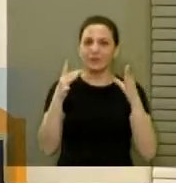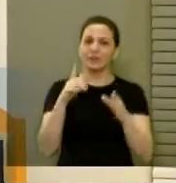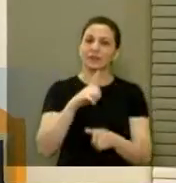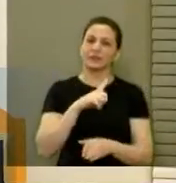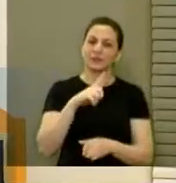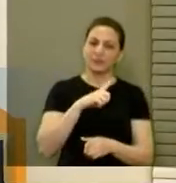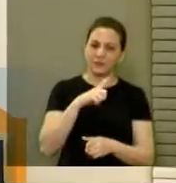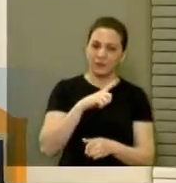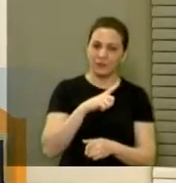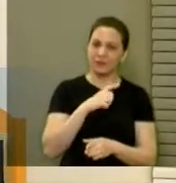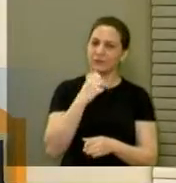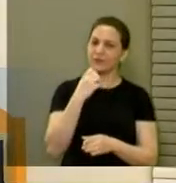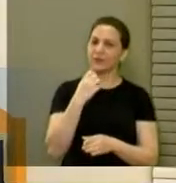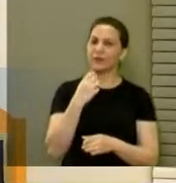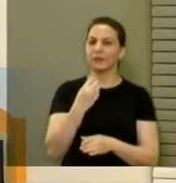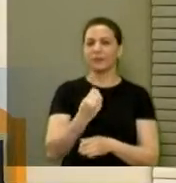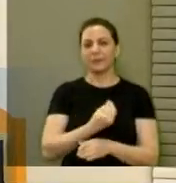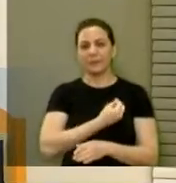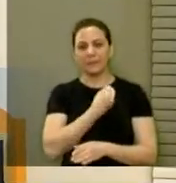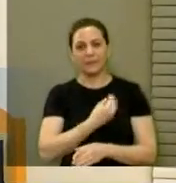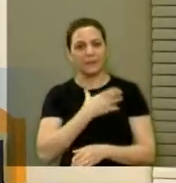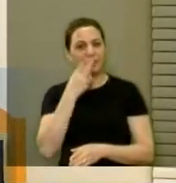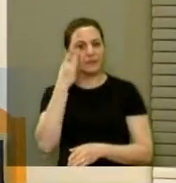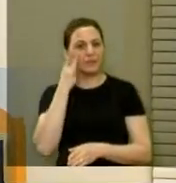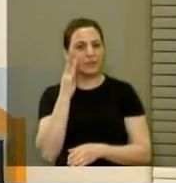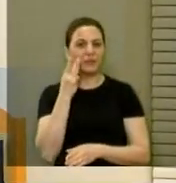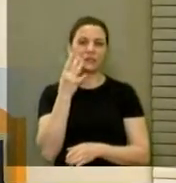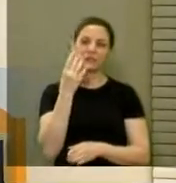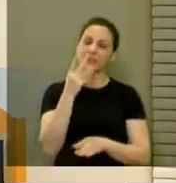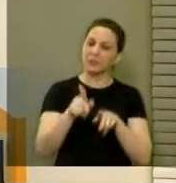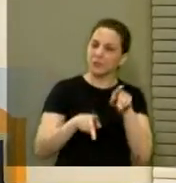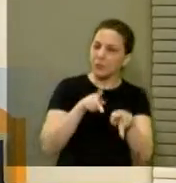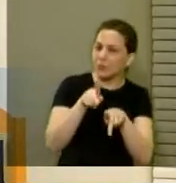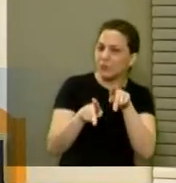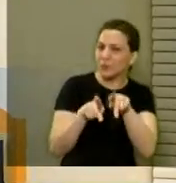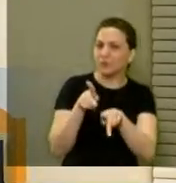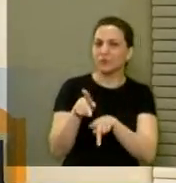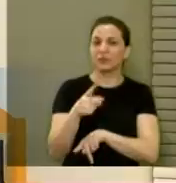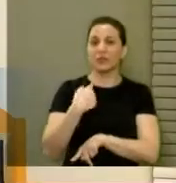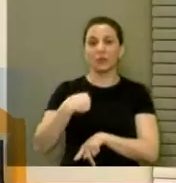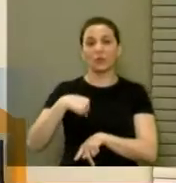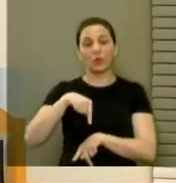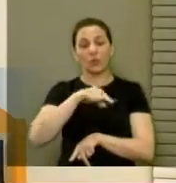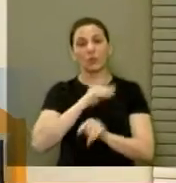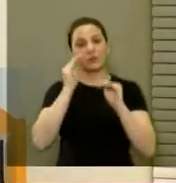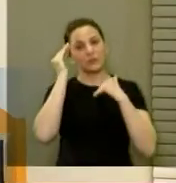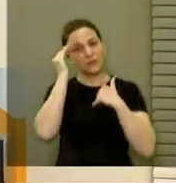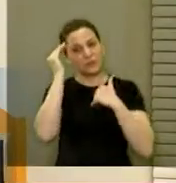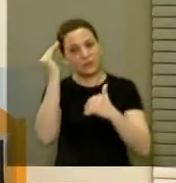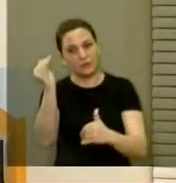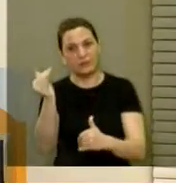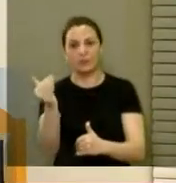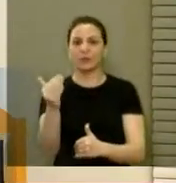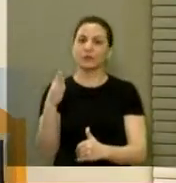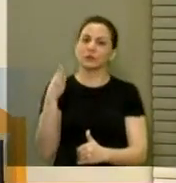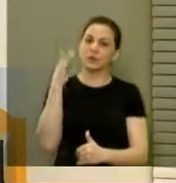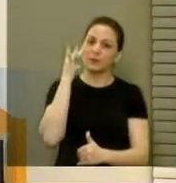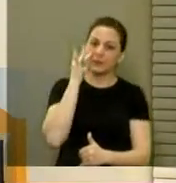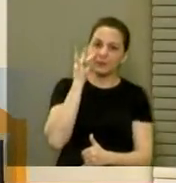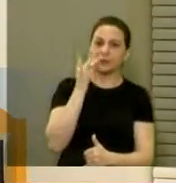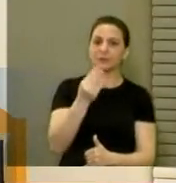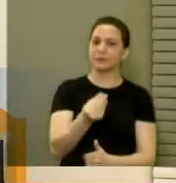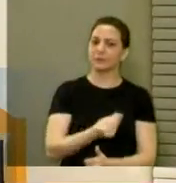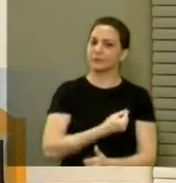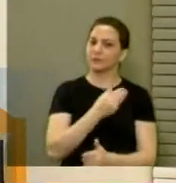com a presença de bastante significativa da população tão nossos agradecimentos a todos que participaram e a todos que